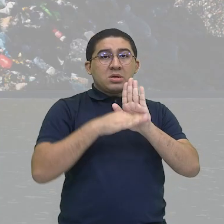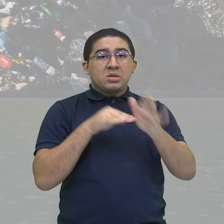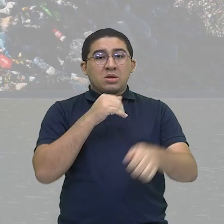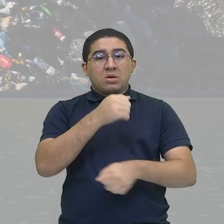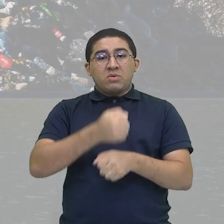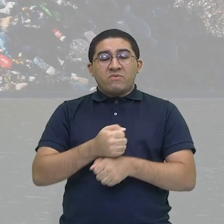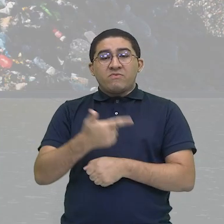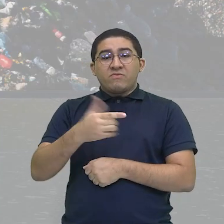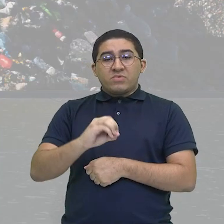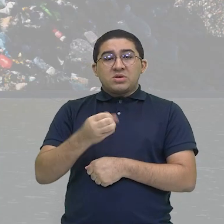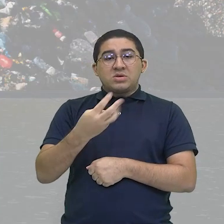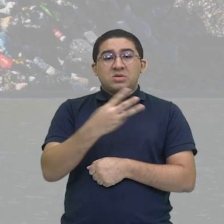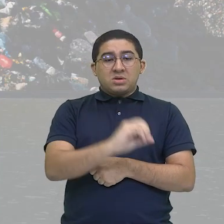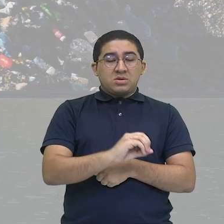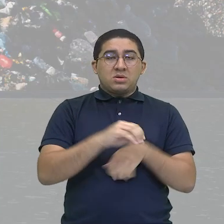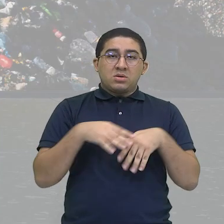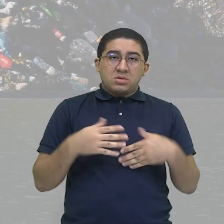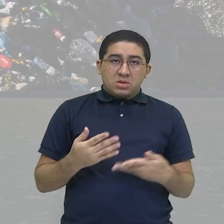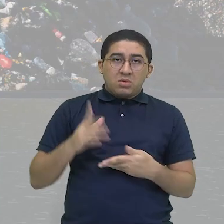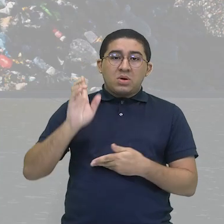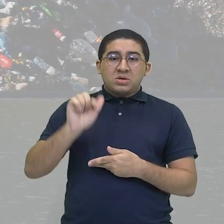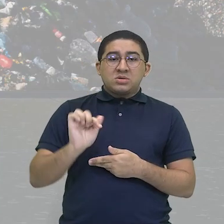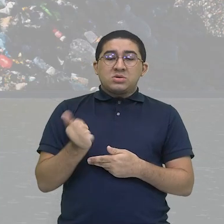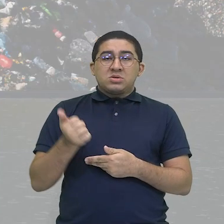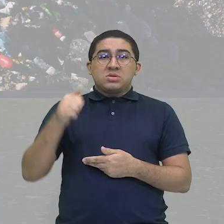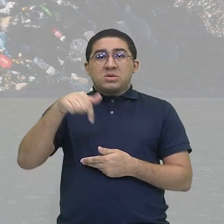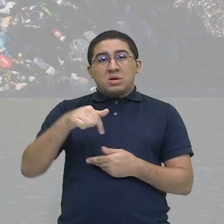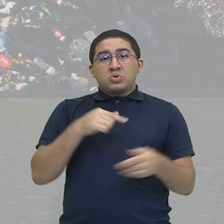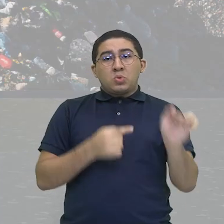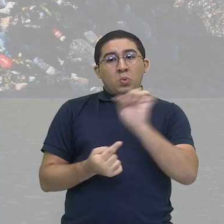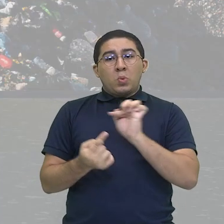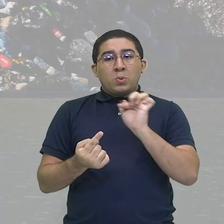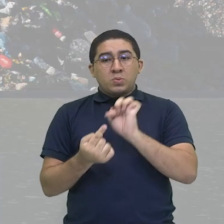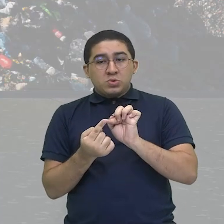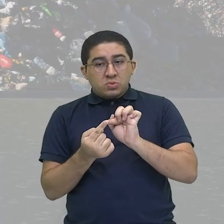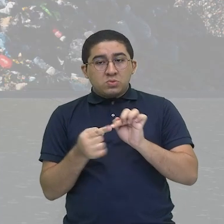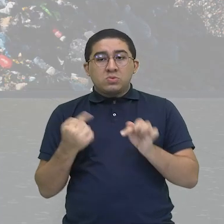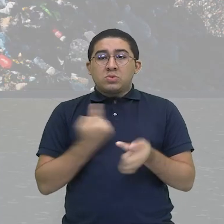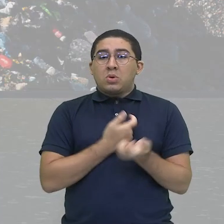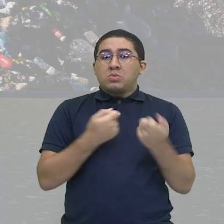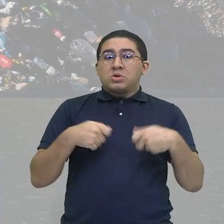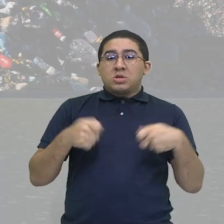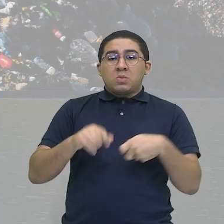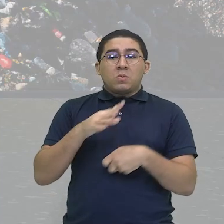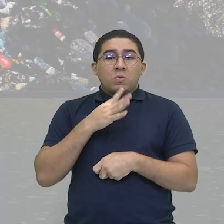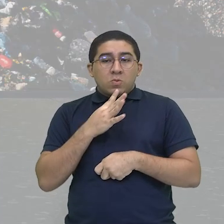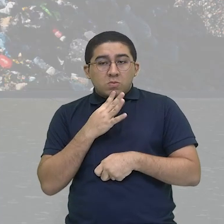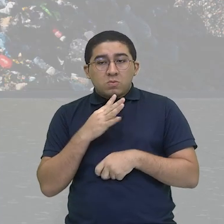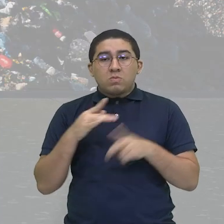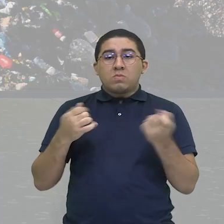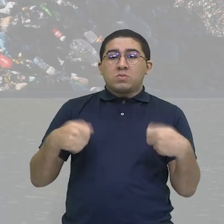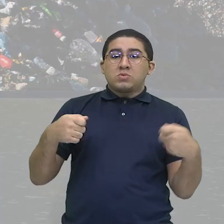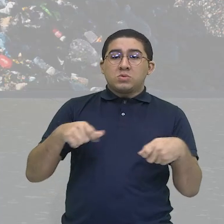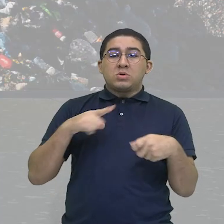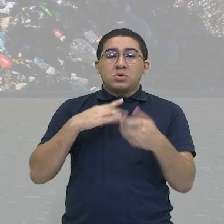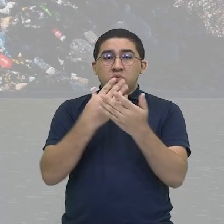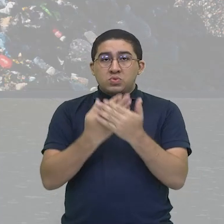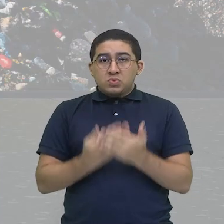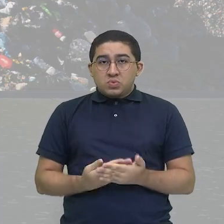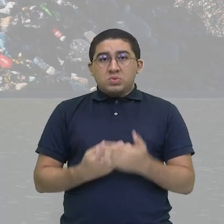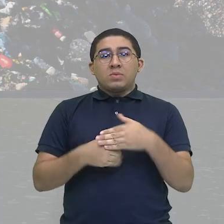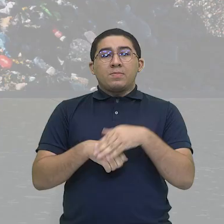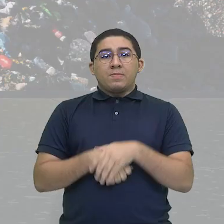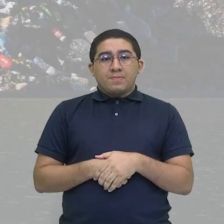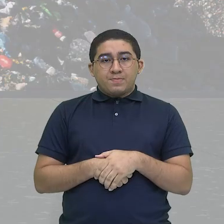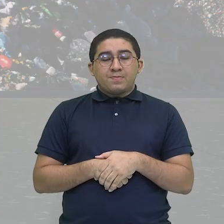2030. Então, esses 17 objetivos a gente precisa conhecer, a gente precisa estudar,